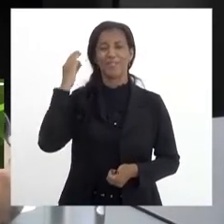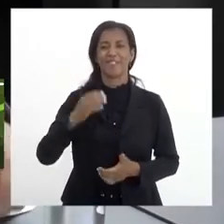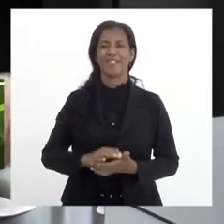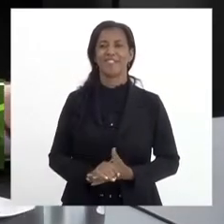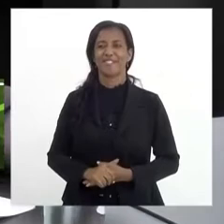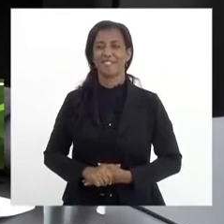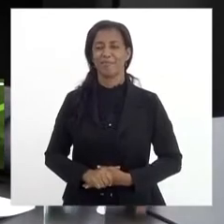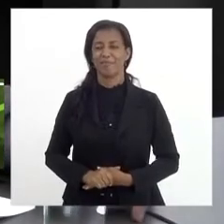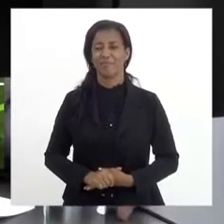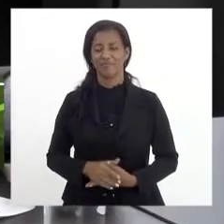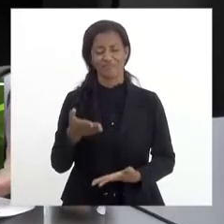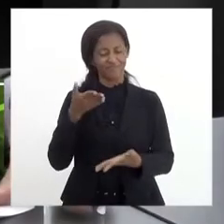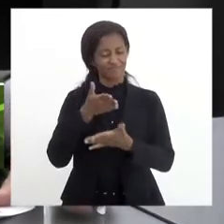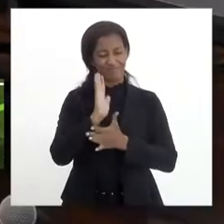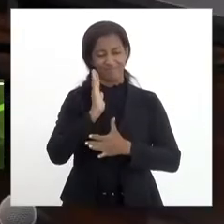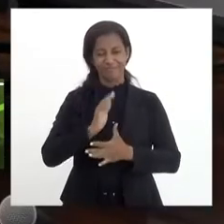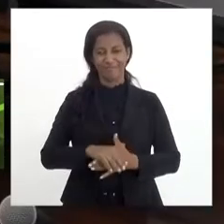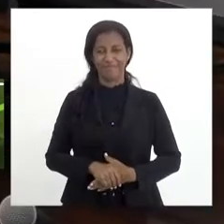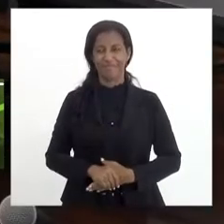eu. Aprovado.